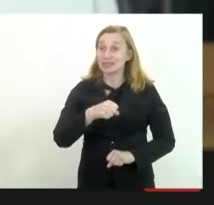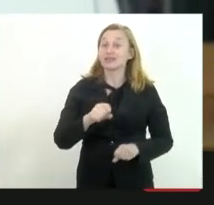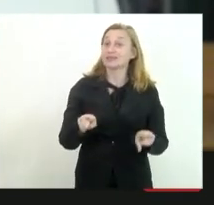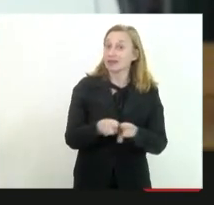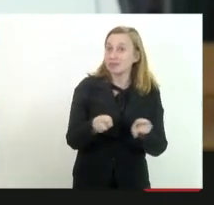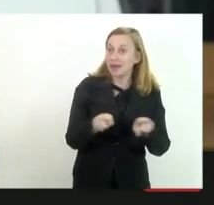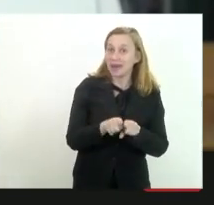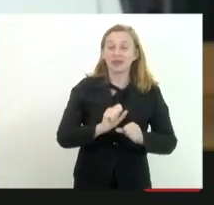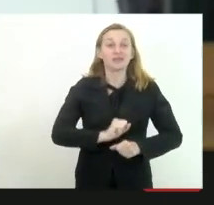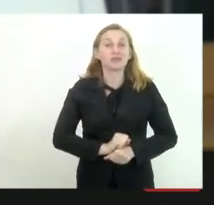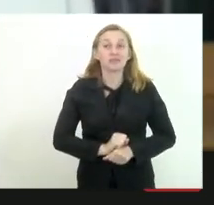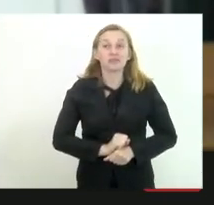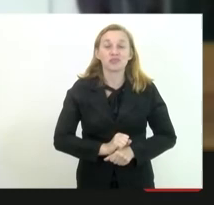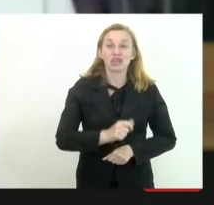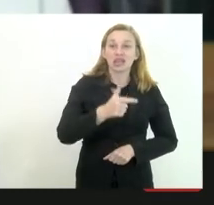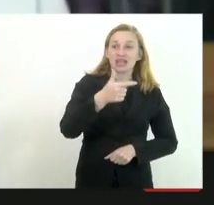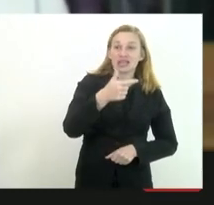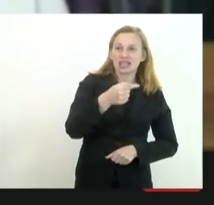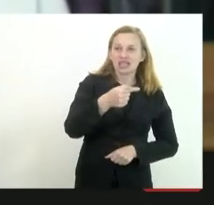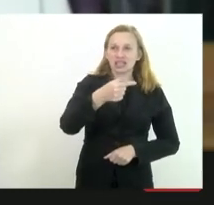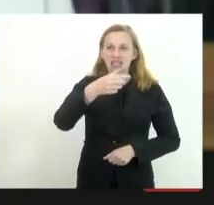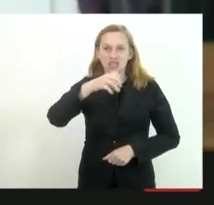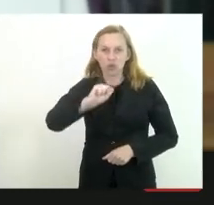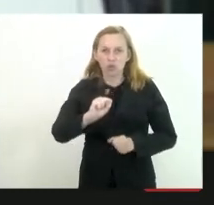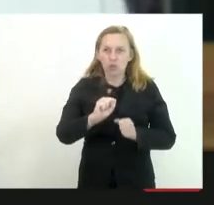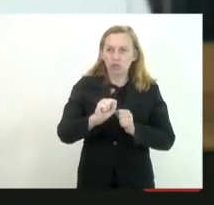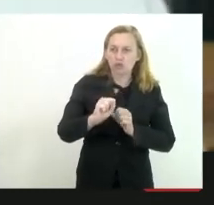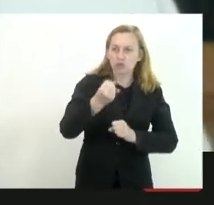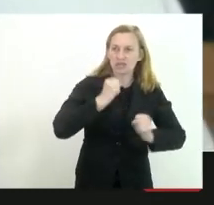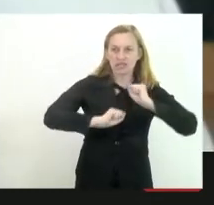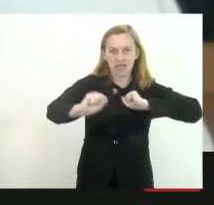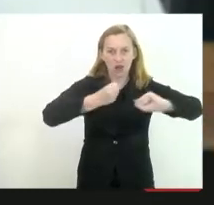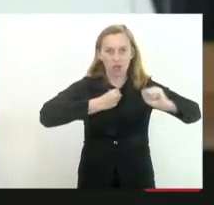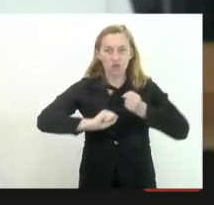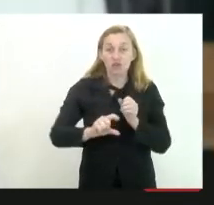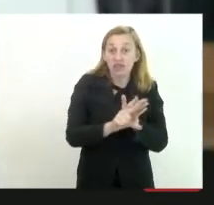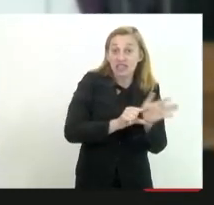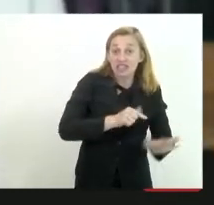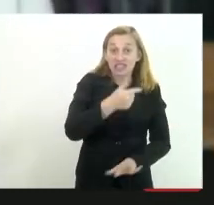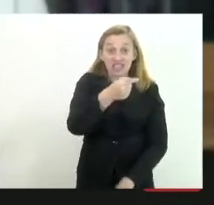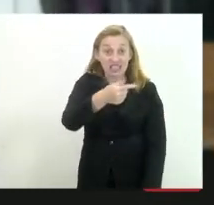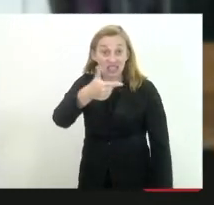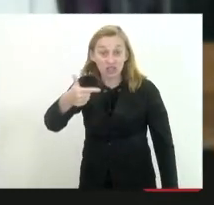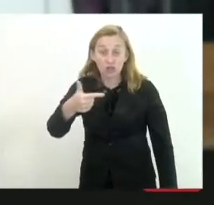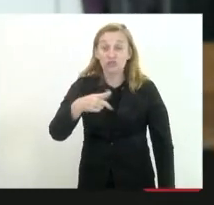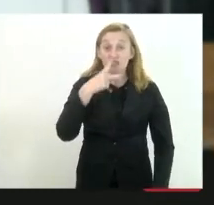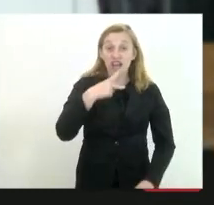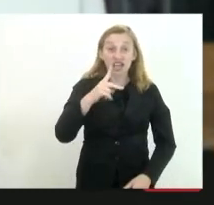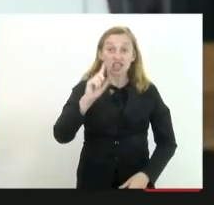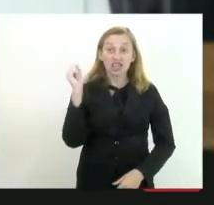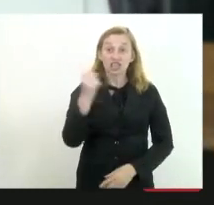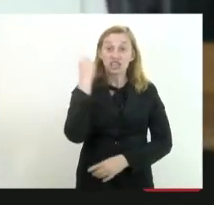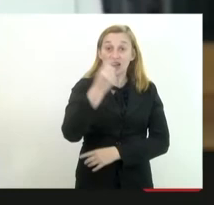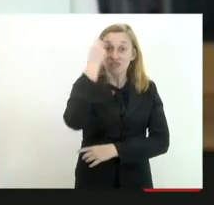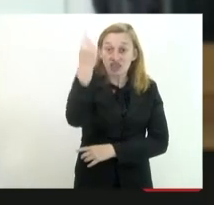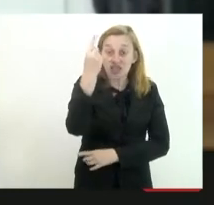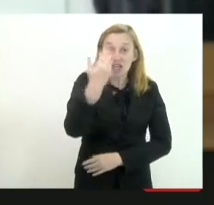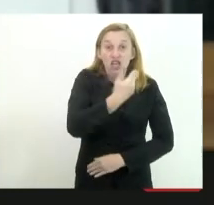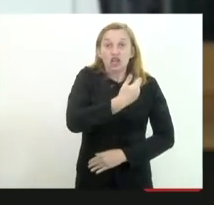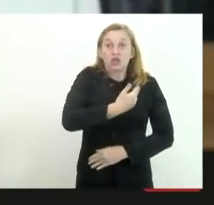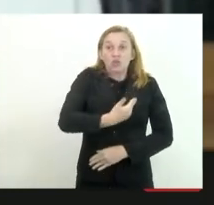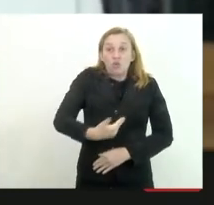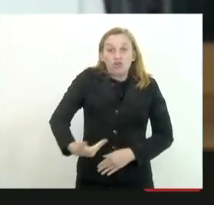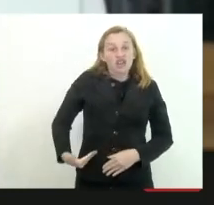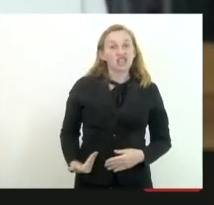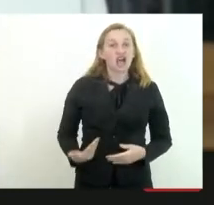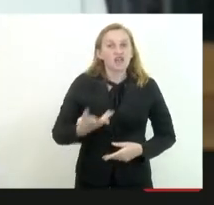Salmo 78, versículo 72, diz que Davi ele governava o povo